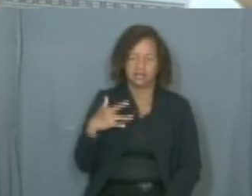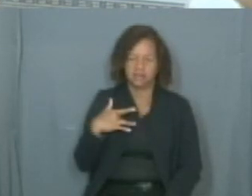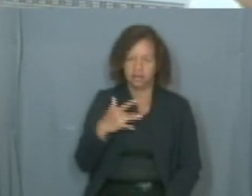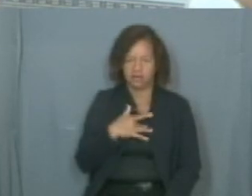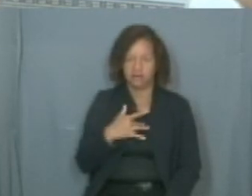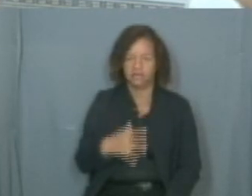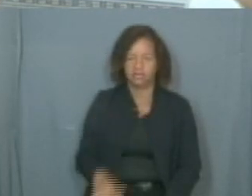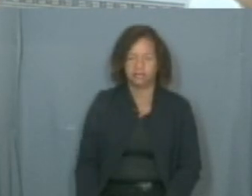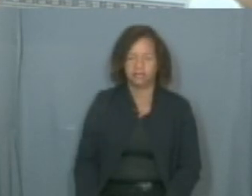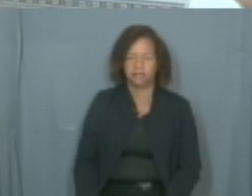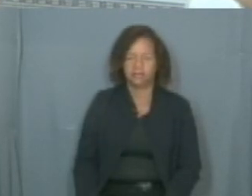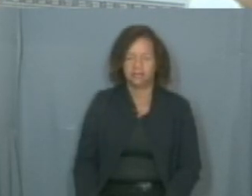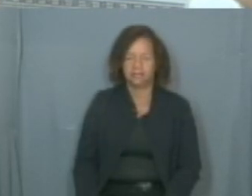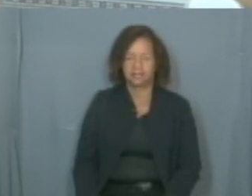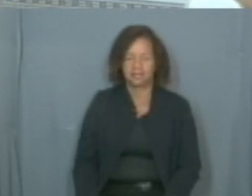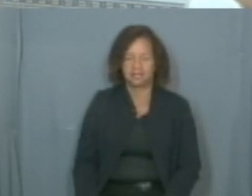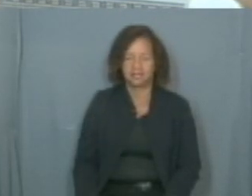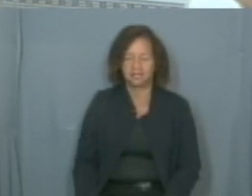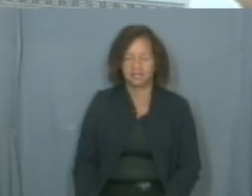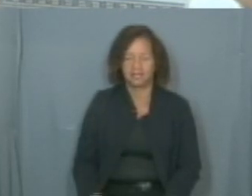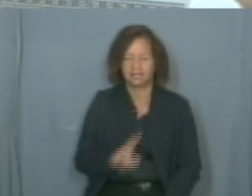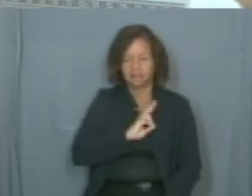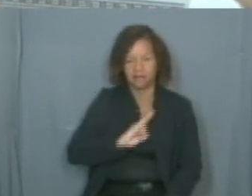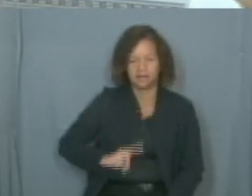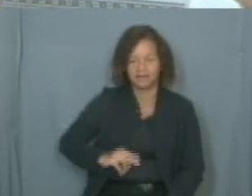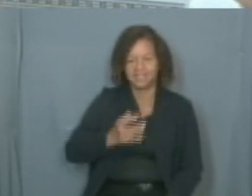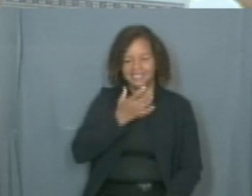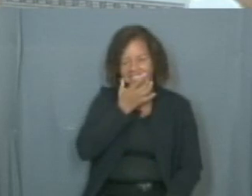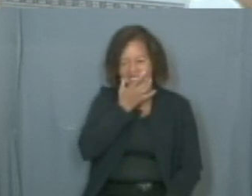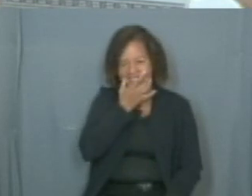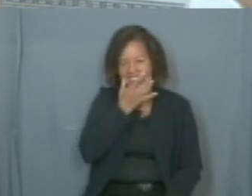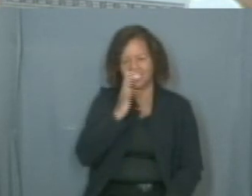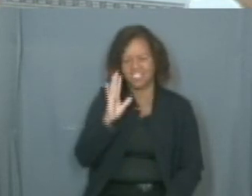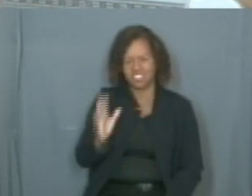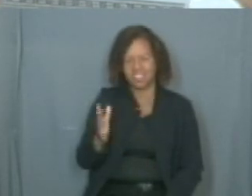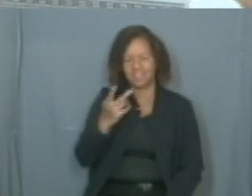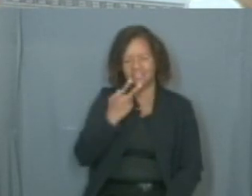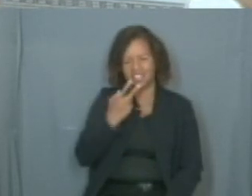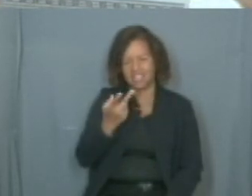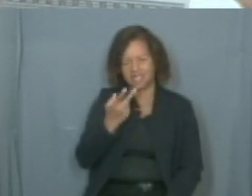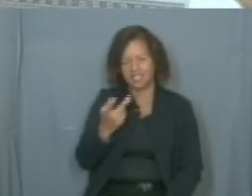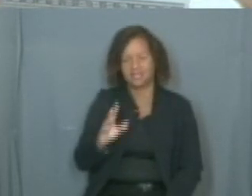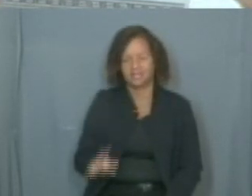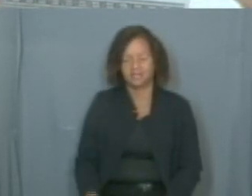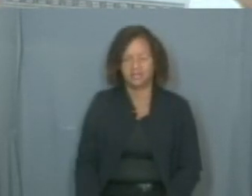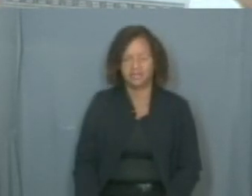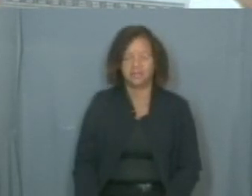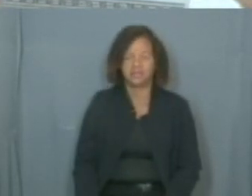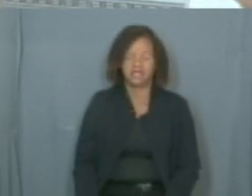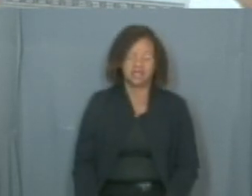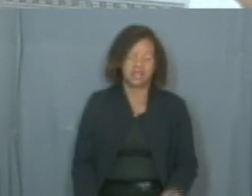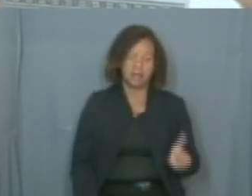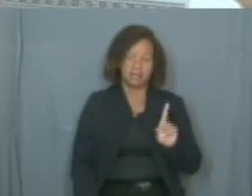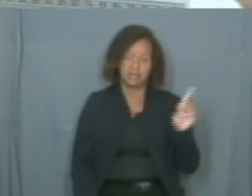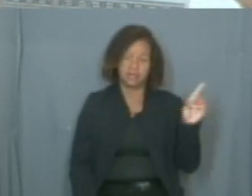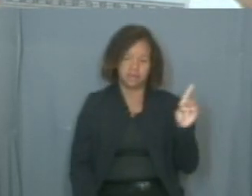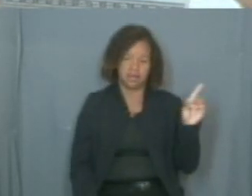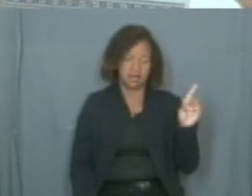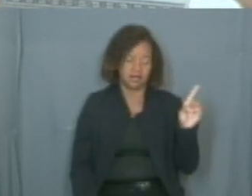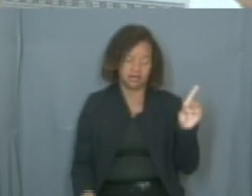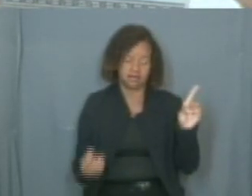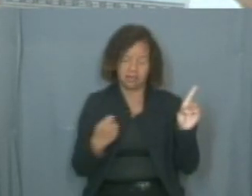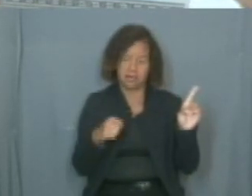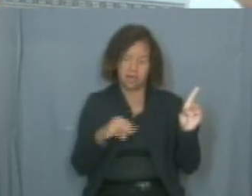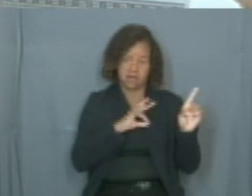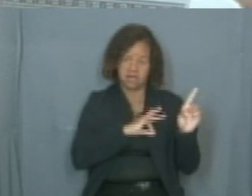saúde. Falar para meu amigo vereador Eduardo Moura, já foi falado, Eduardo, mas, na verdade, o que está posto aqui não é que